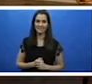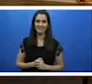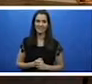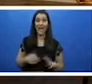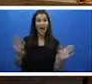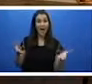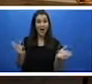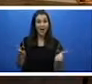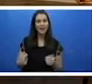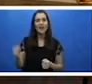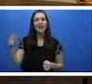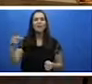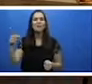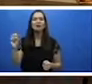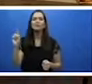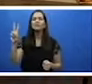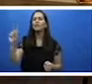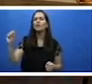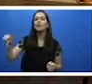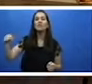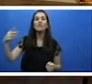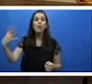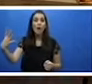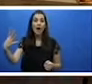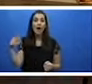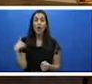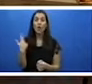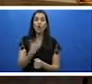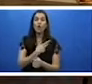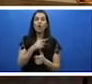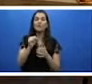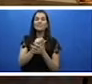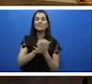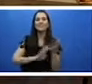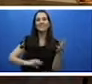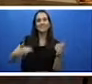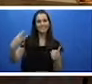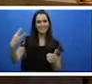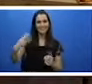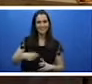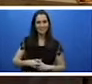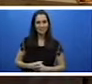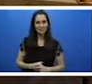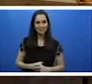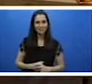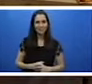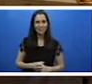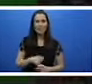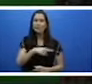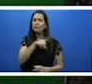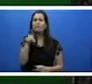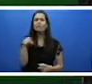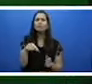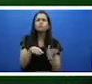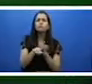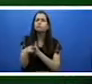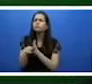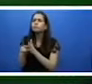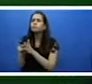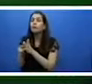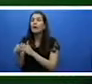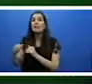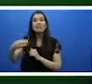Agora, na página 294, nós vamos para a atividade 3. Analise três características de alguns